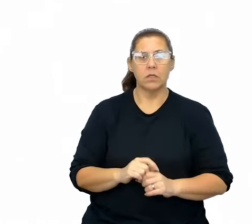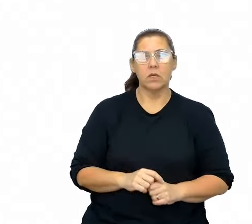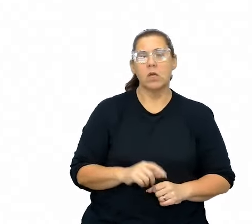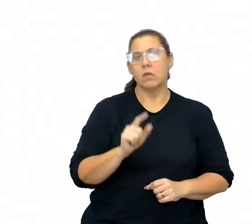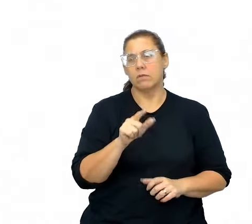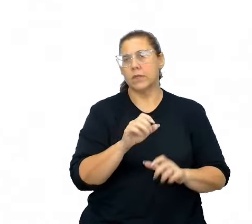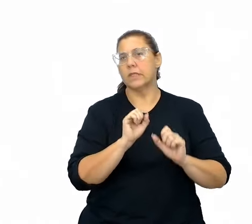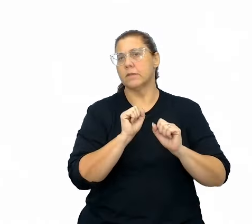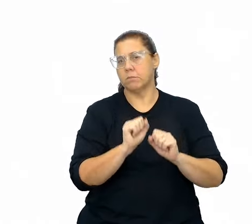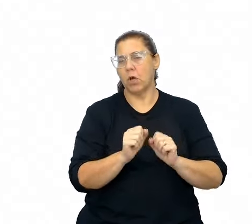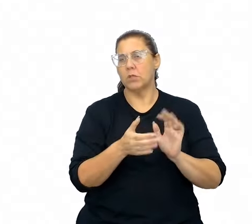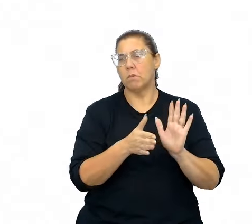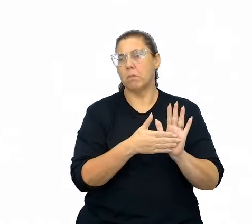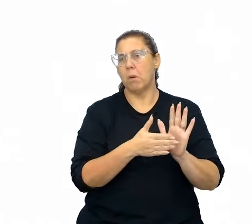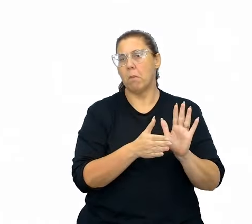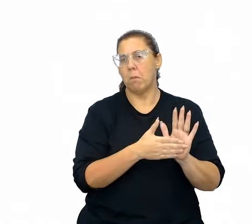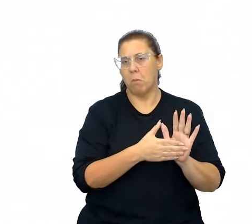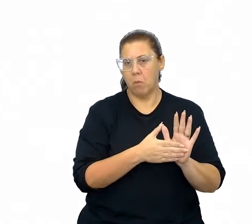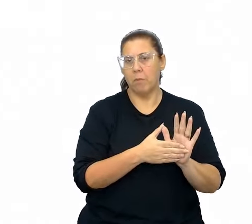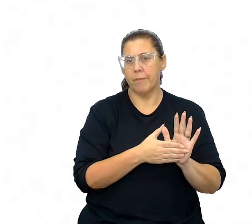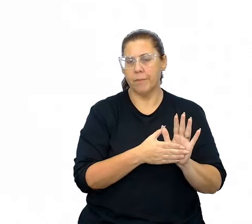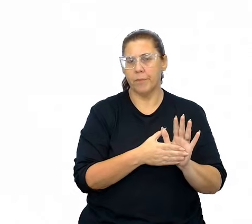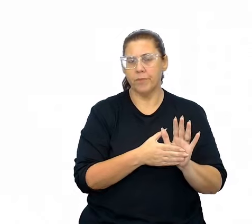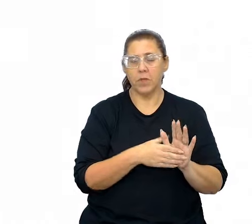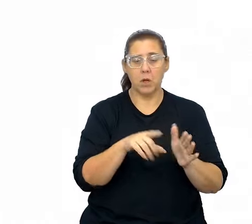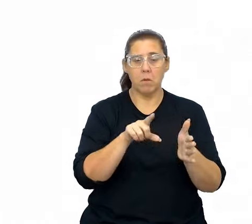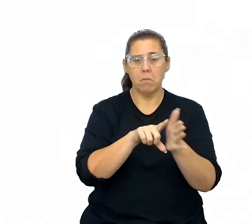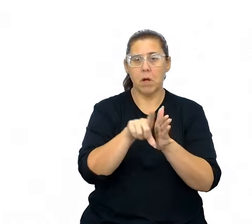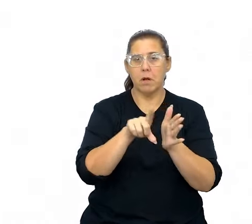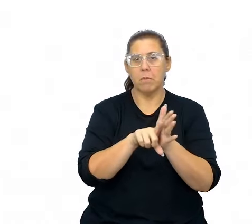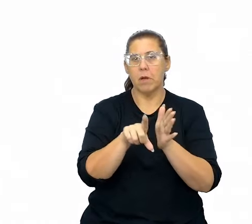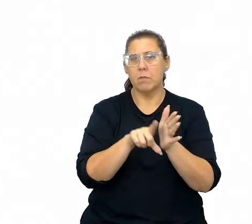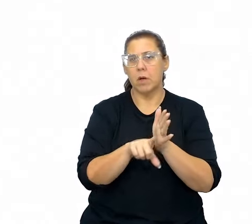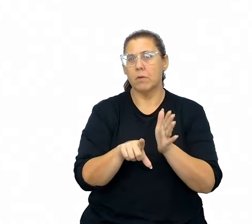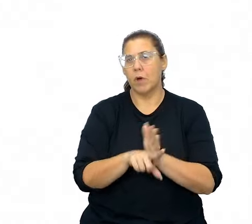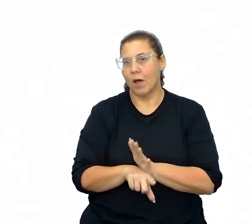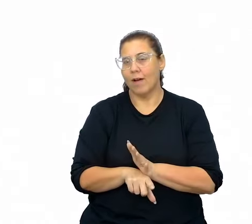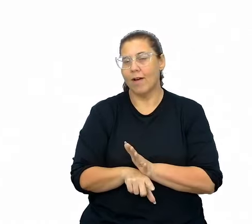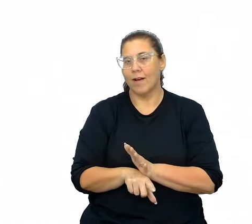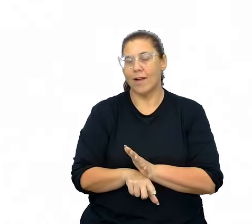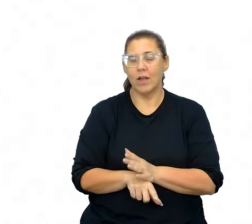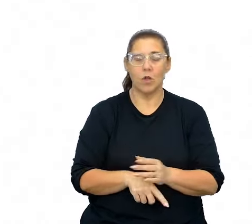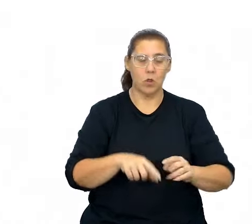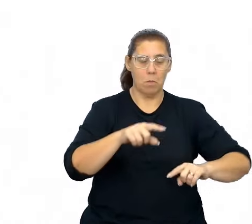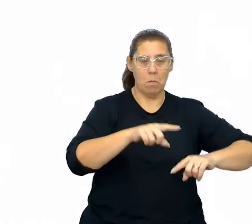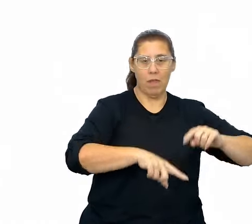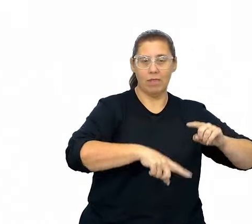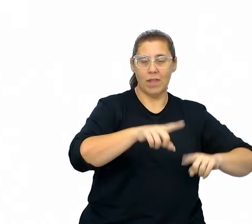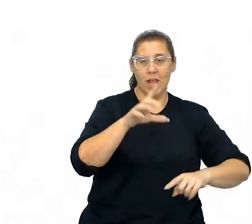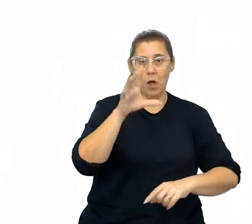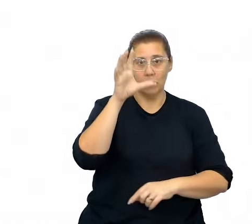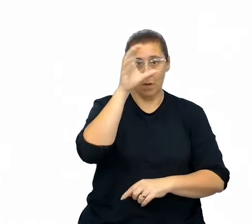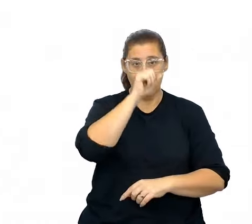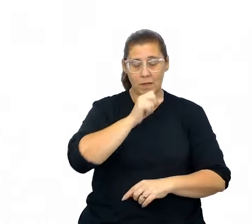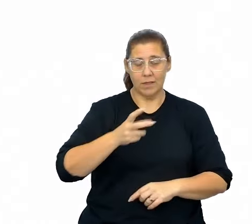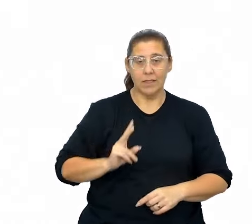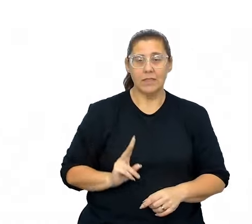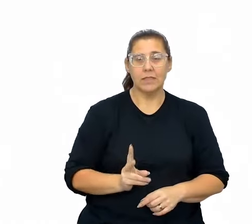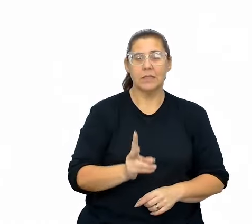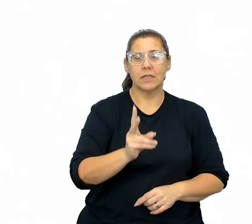vocês podem propor as questões propostas no material do Aprender